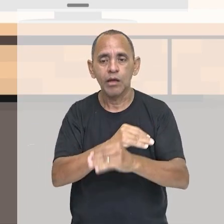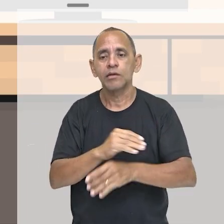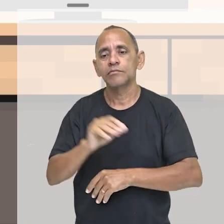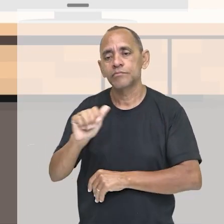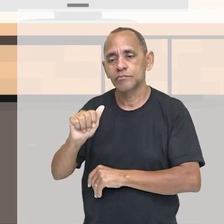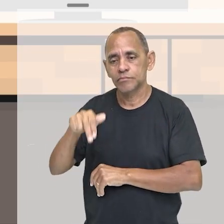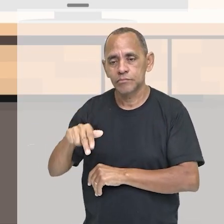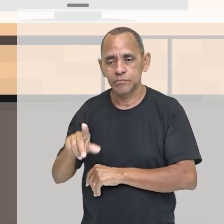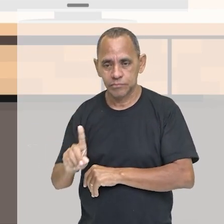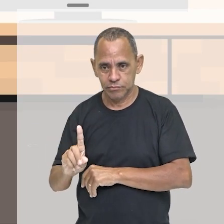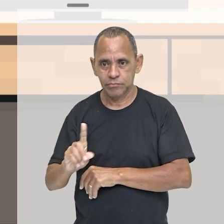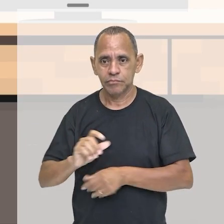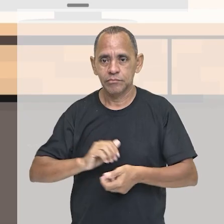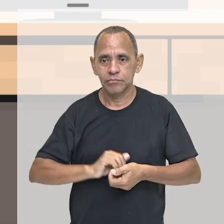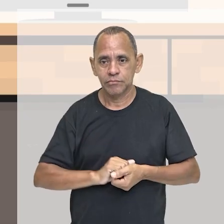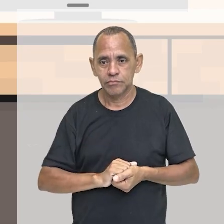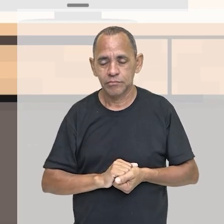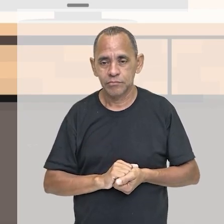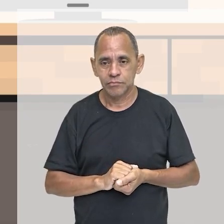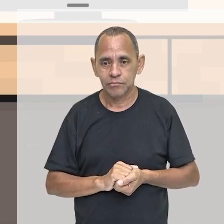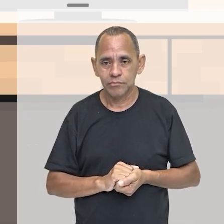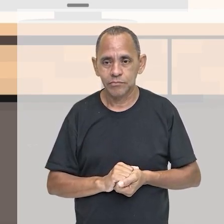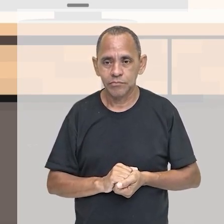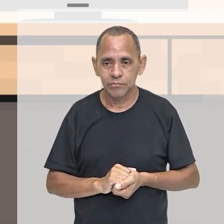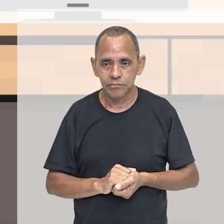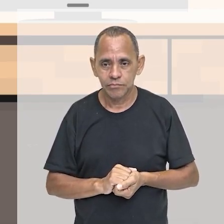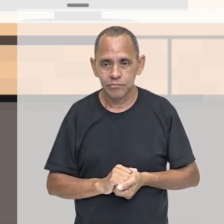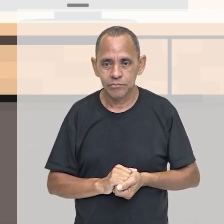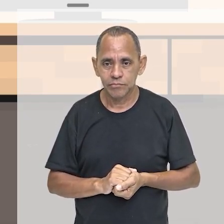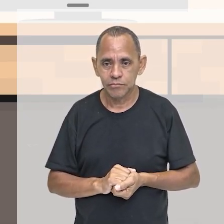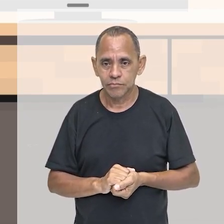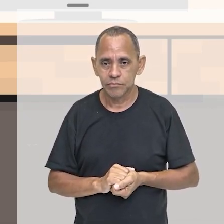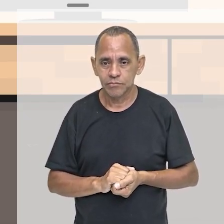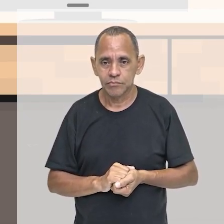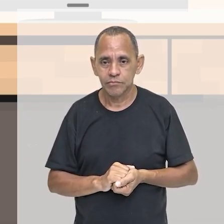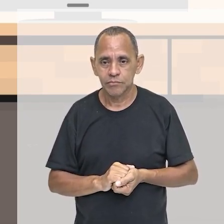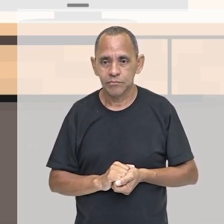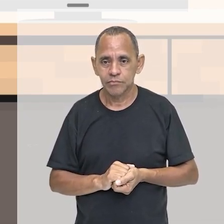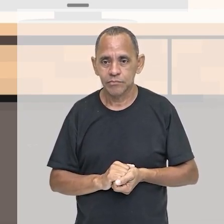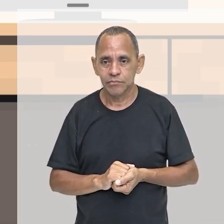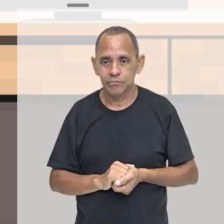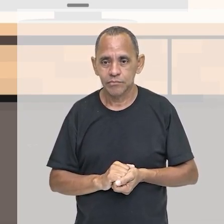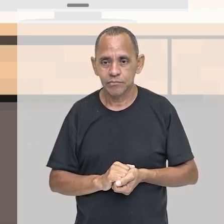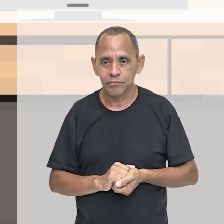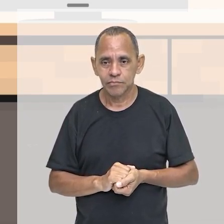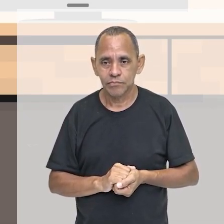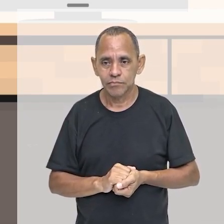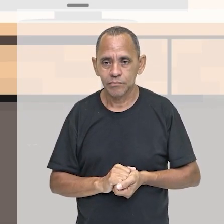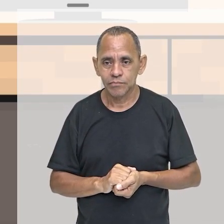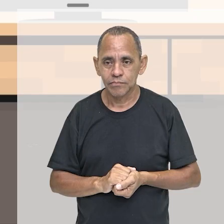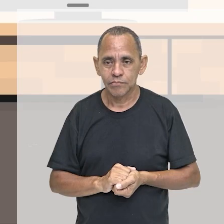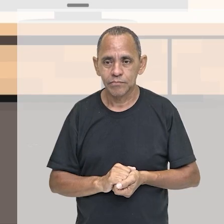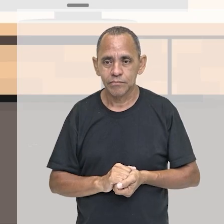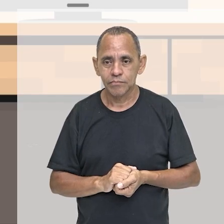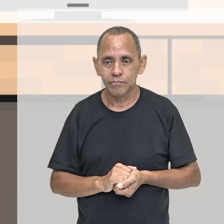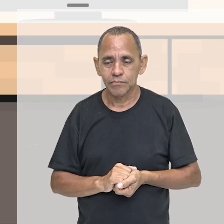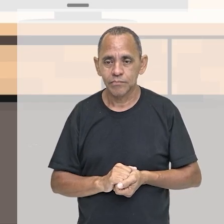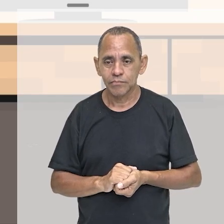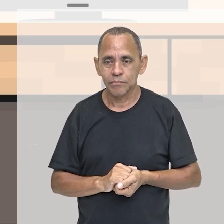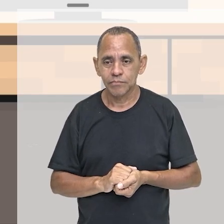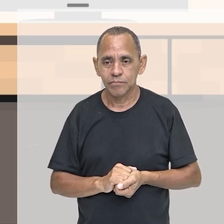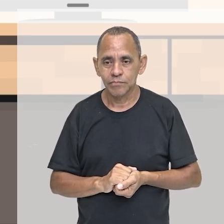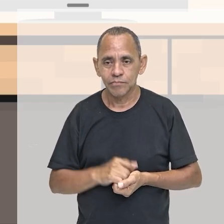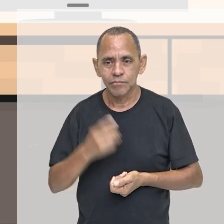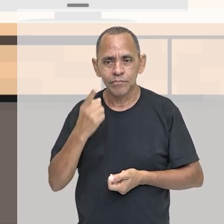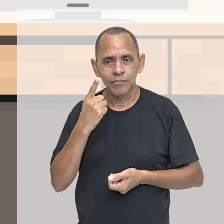acontecer. Eu vou dizer I watch animes and series. Viram o que